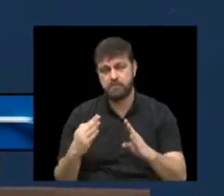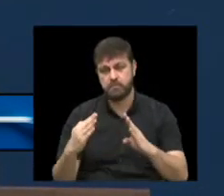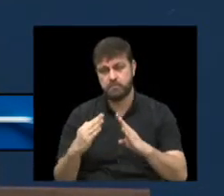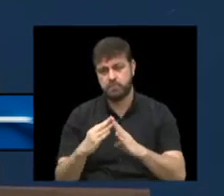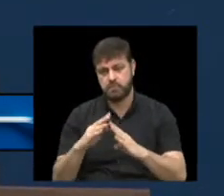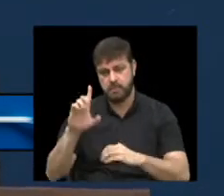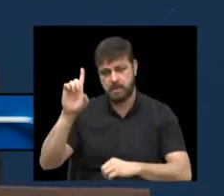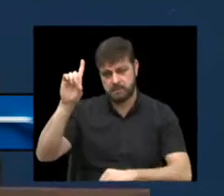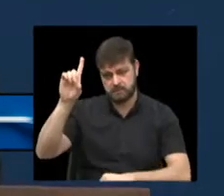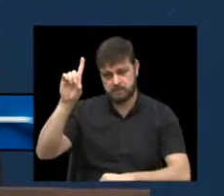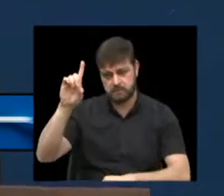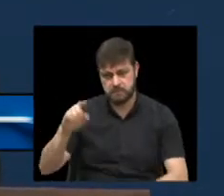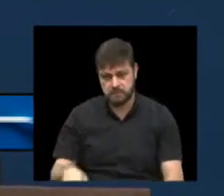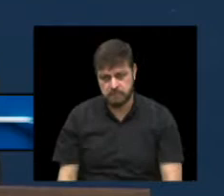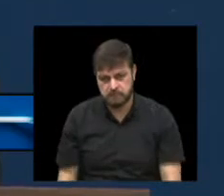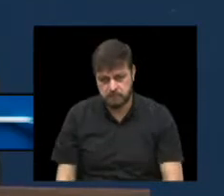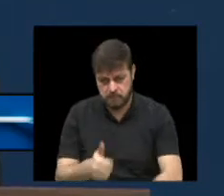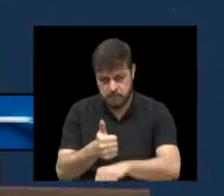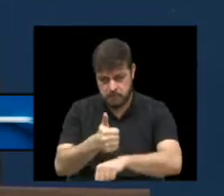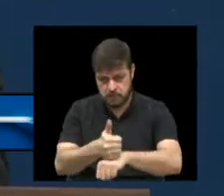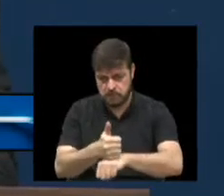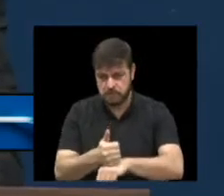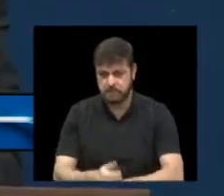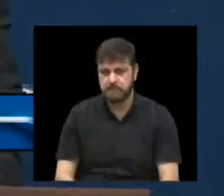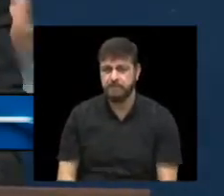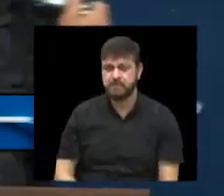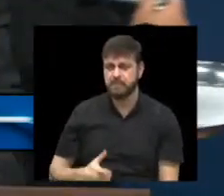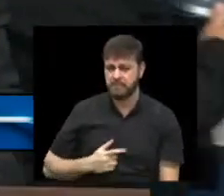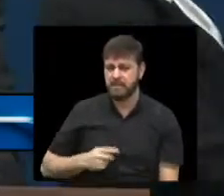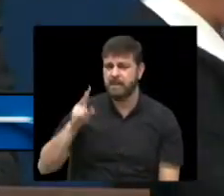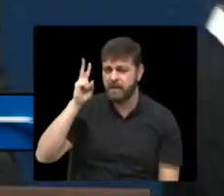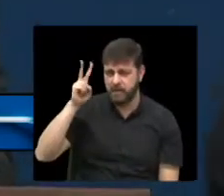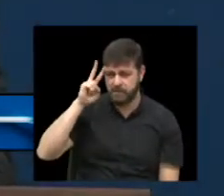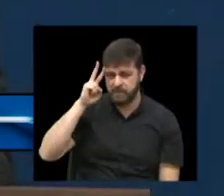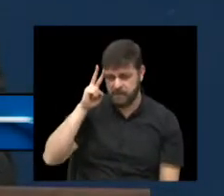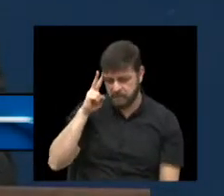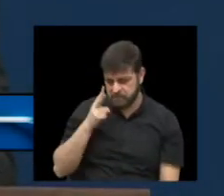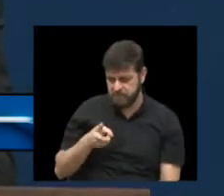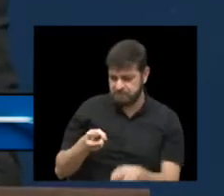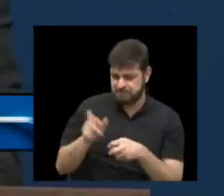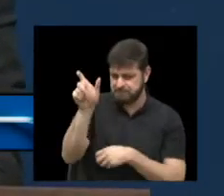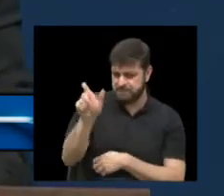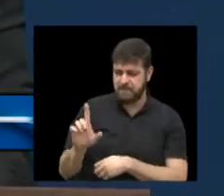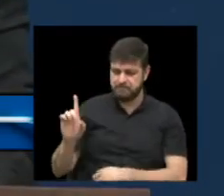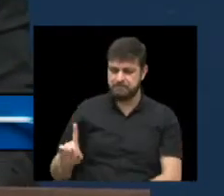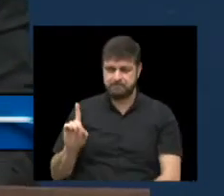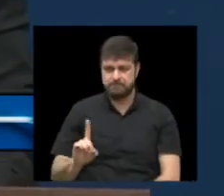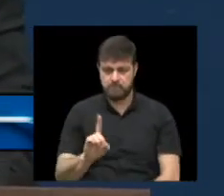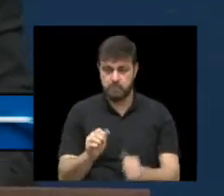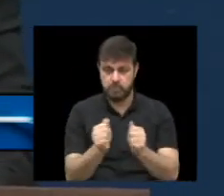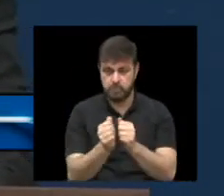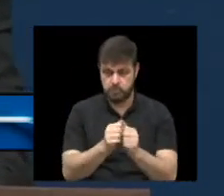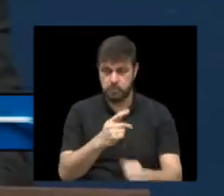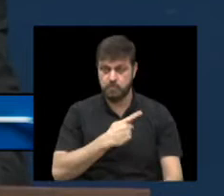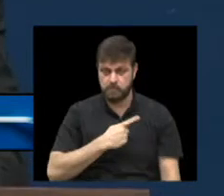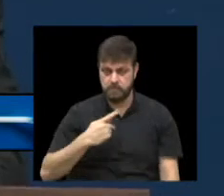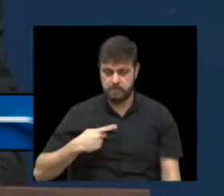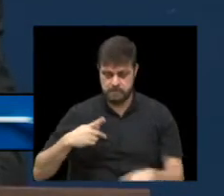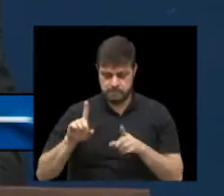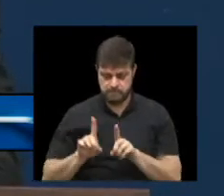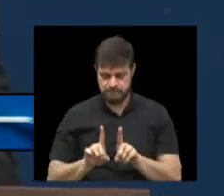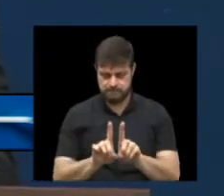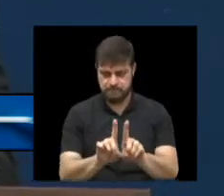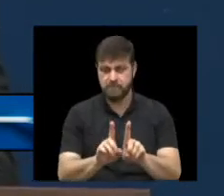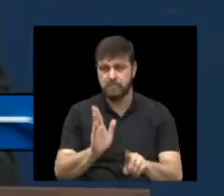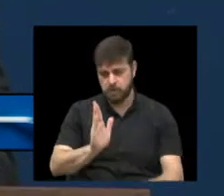lembro de ver várias vezes, né, o irmão Juliet lá na Igreja Batista, juntamente com o pastor Divanir dos Santos, também que já